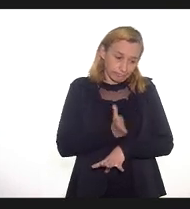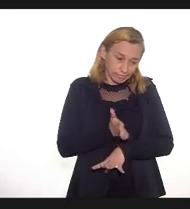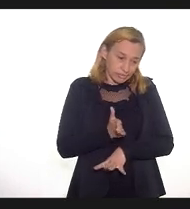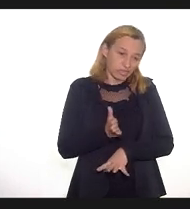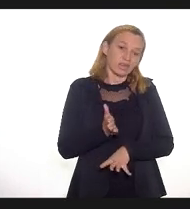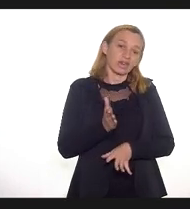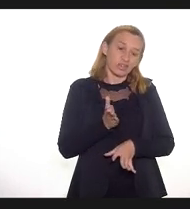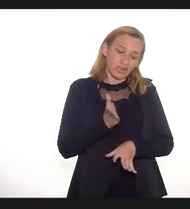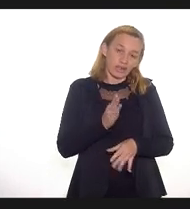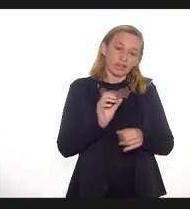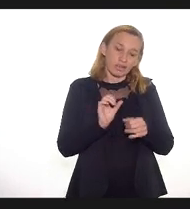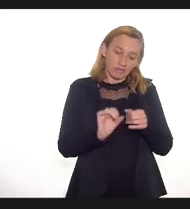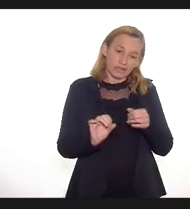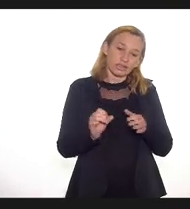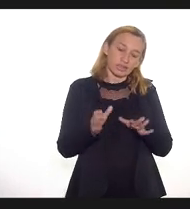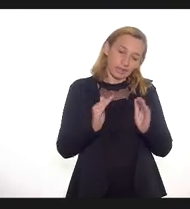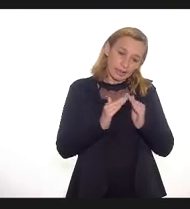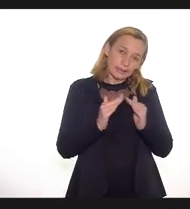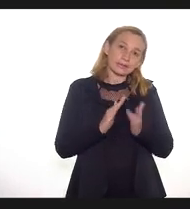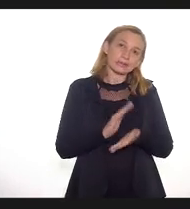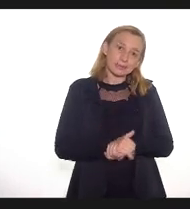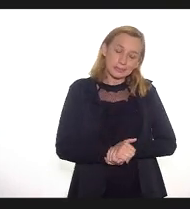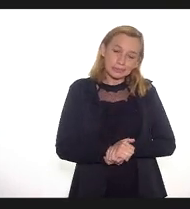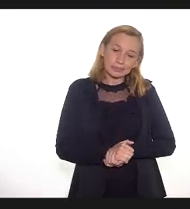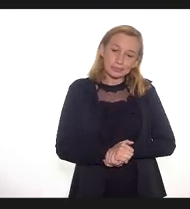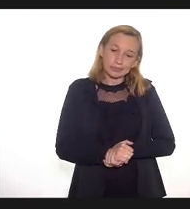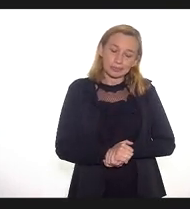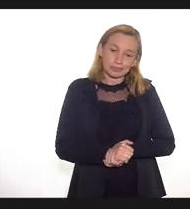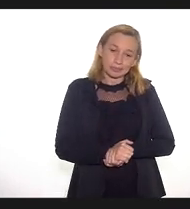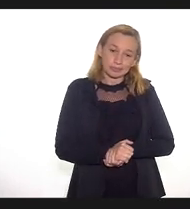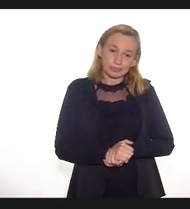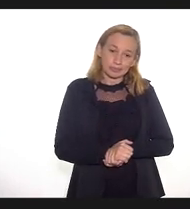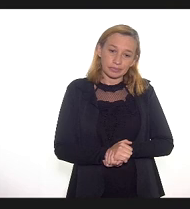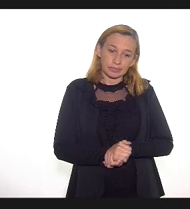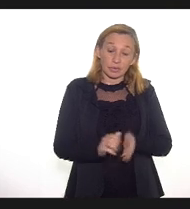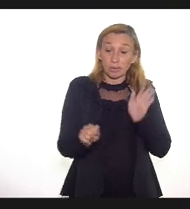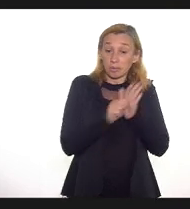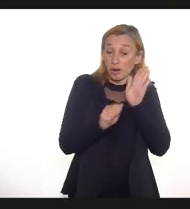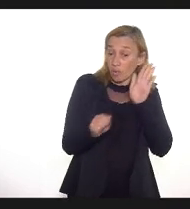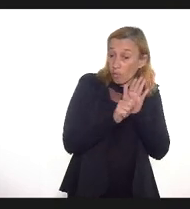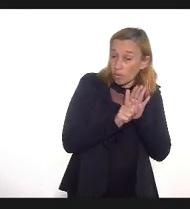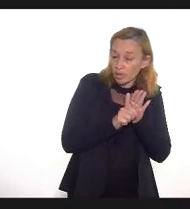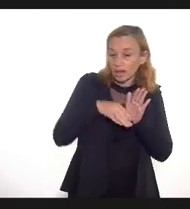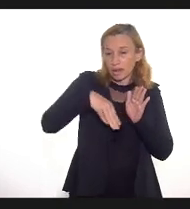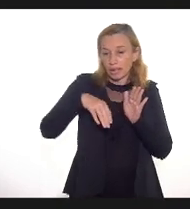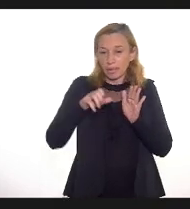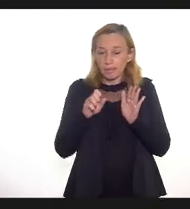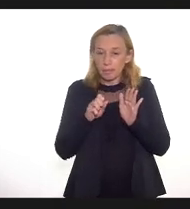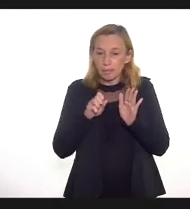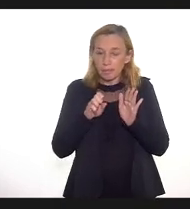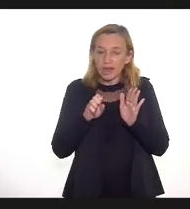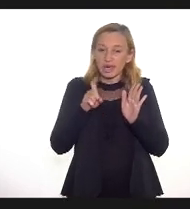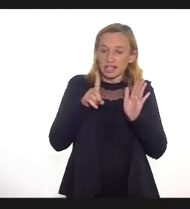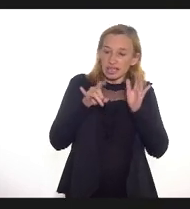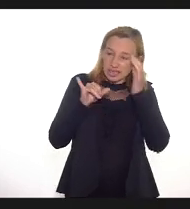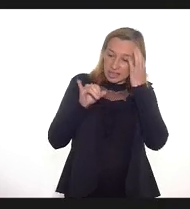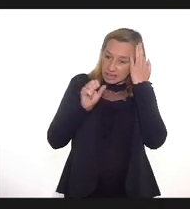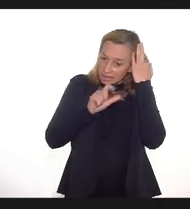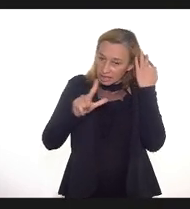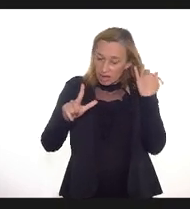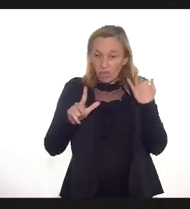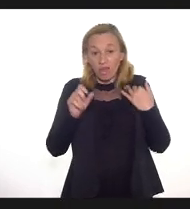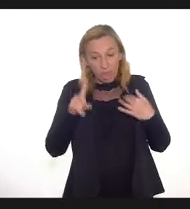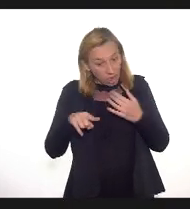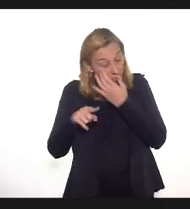nessa casa, a discussão da maconha medicinal, ela é uma discussão